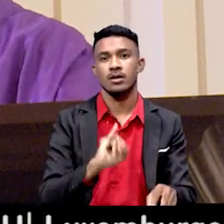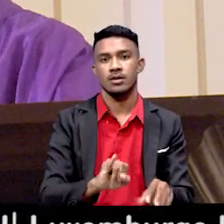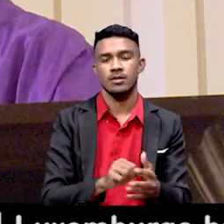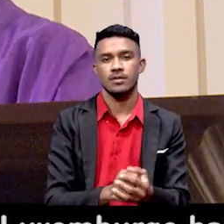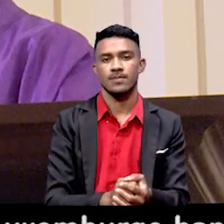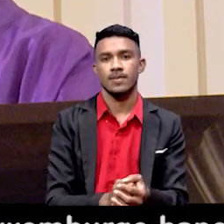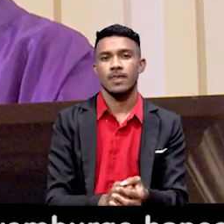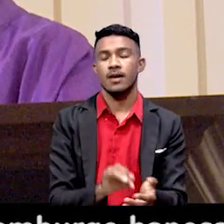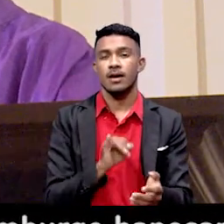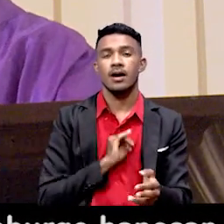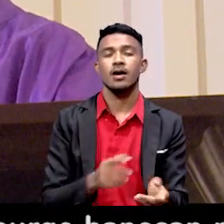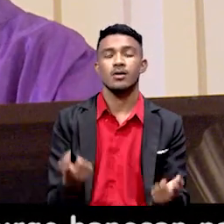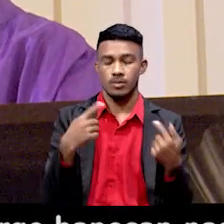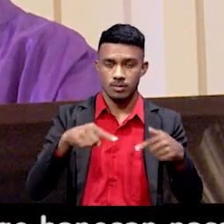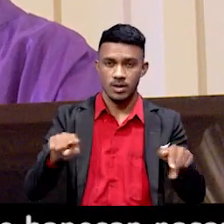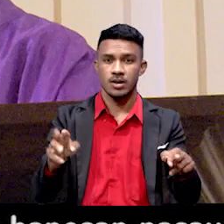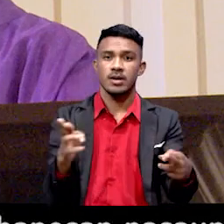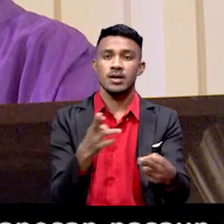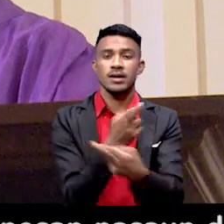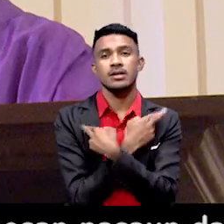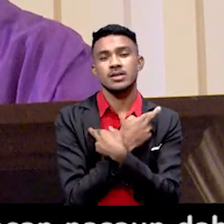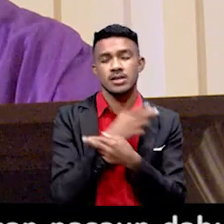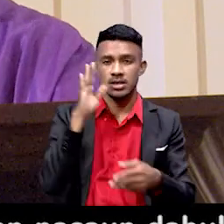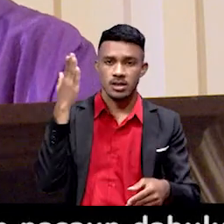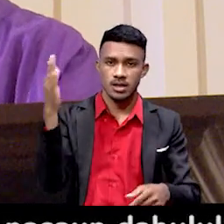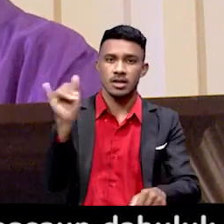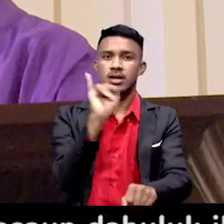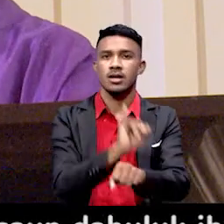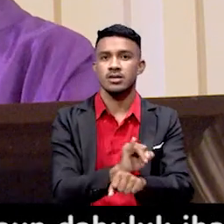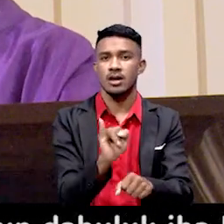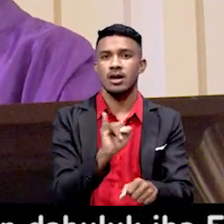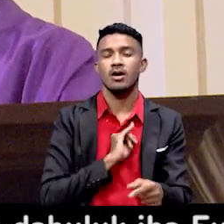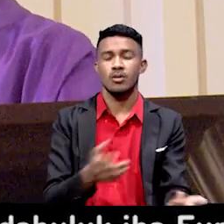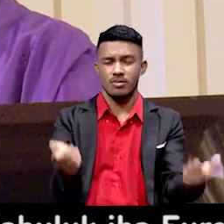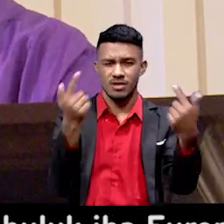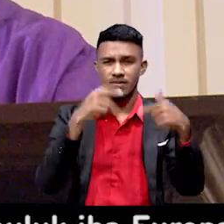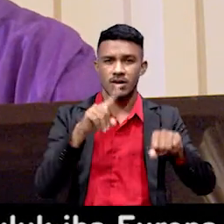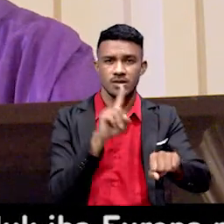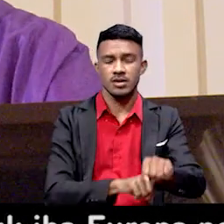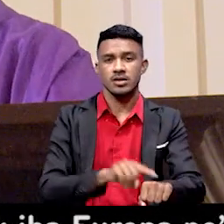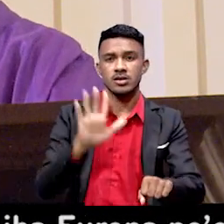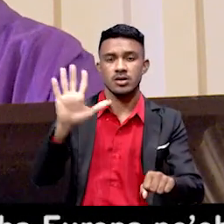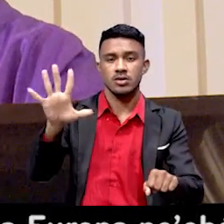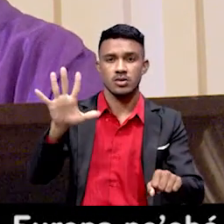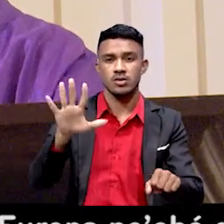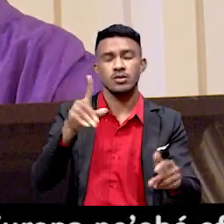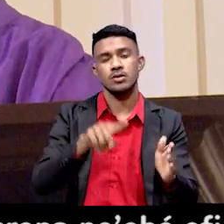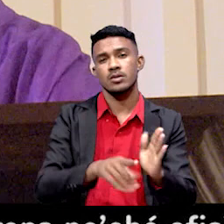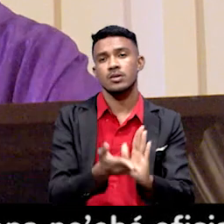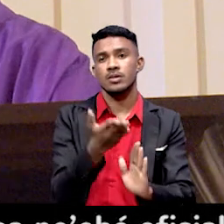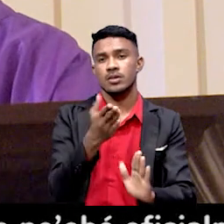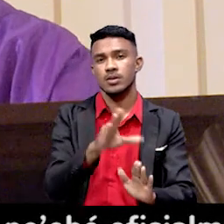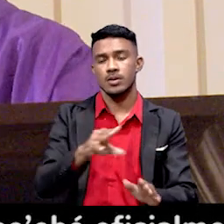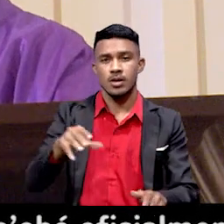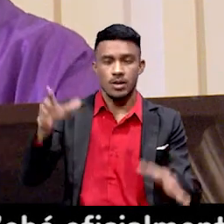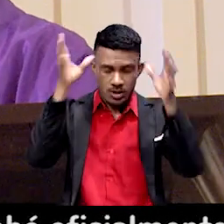A turma vai descansar, e a paróquia, ao sair mais 5 e meia, o presidente municipal sai mais,